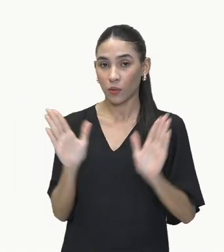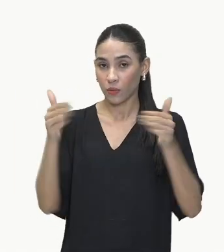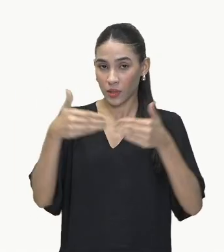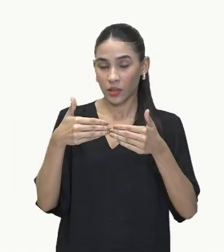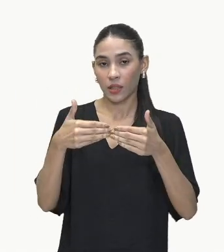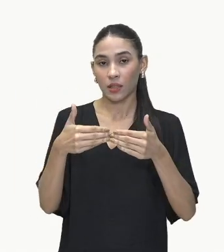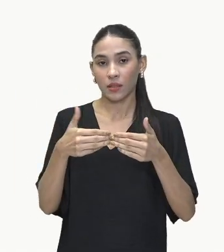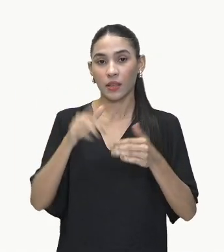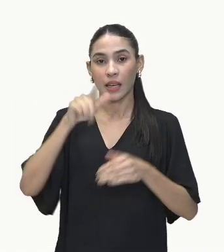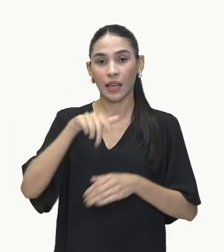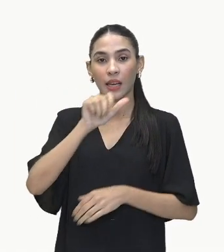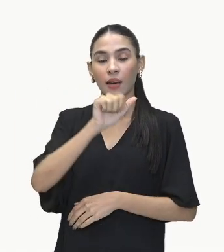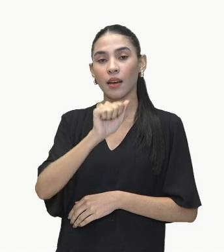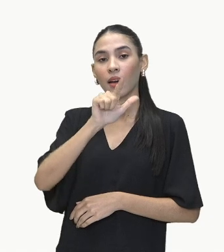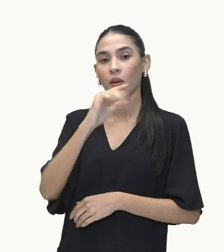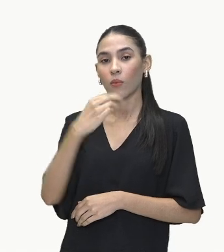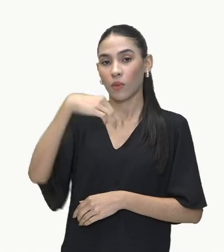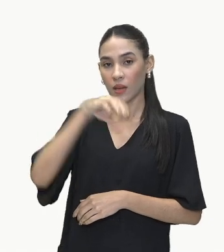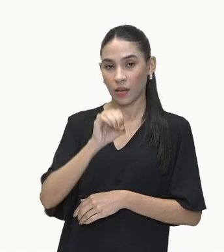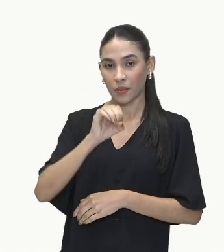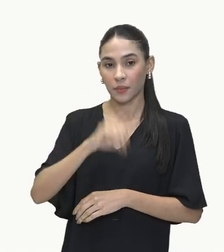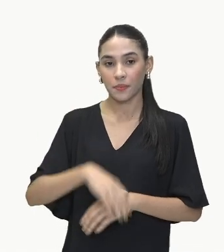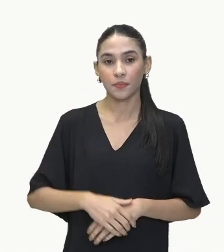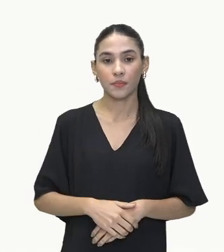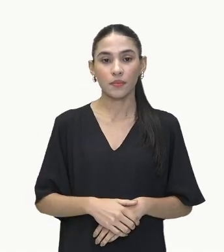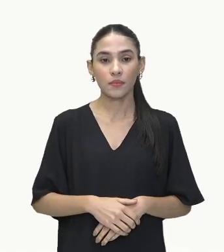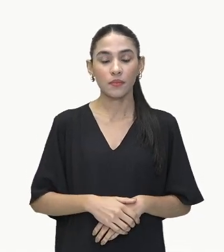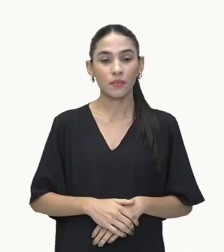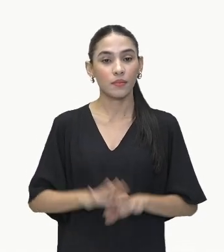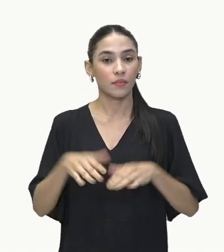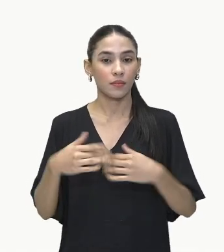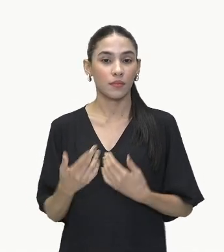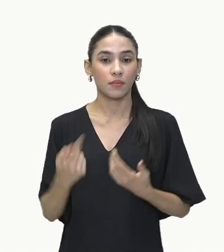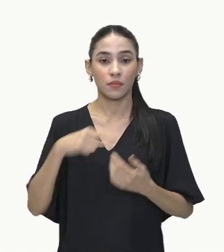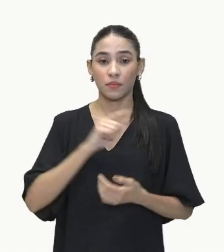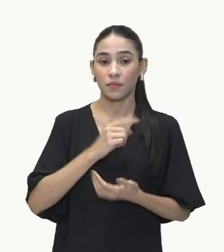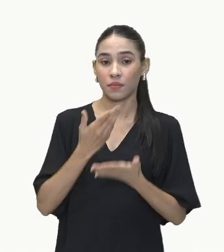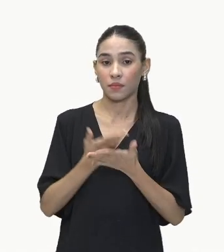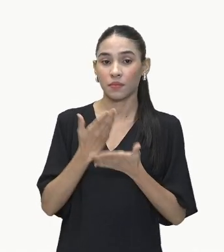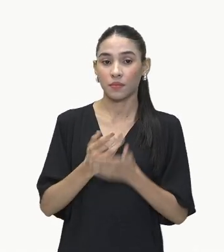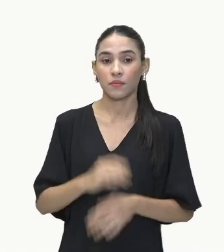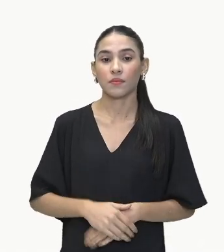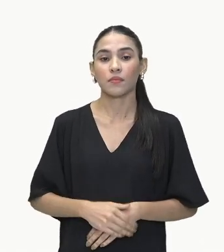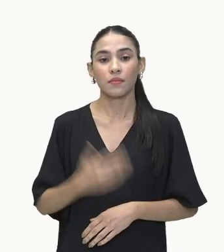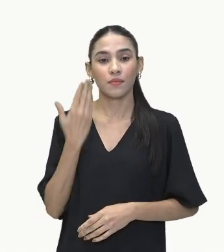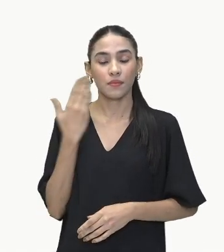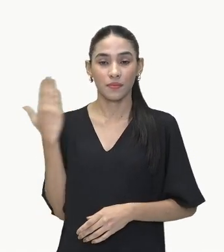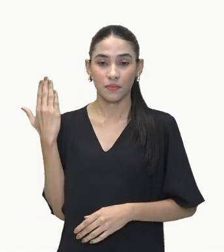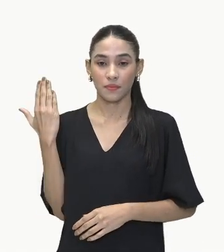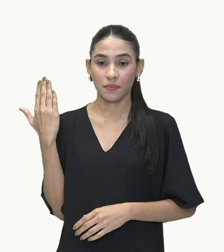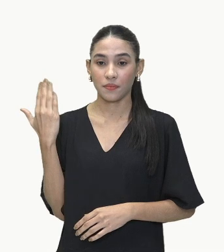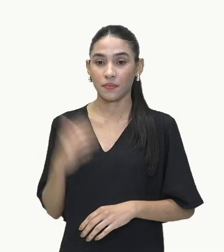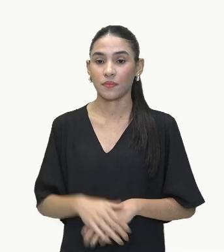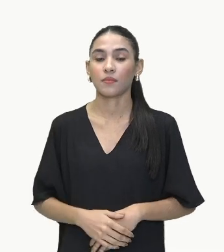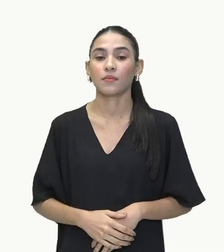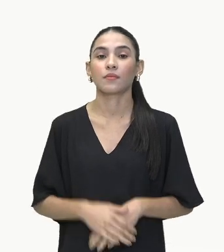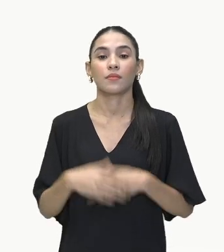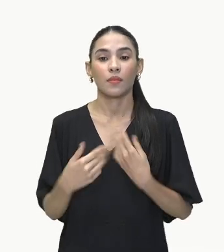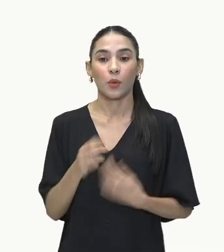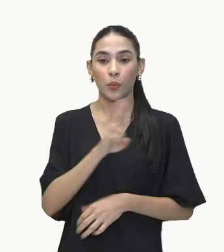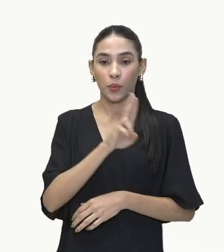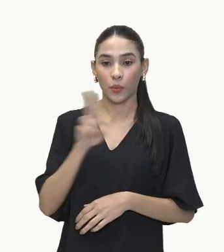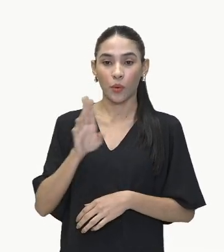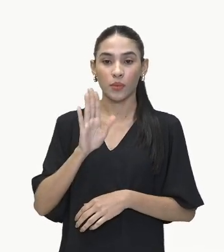um alcano. E aí, nós vamos ver os cicloalcenos. Como o nome